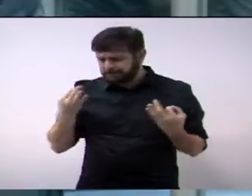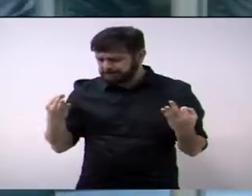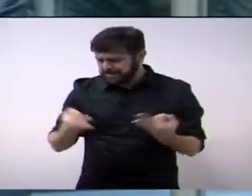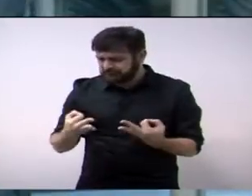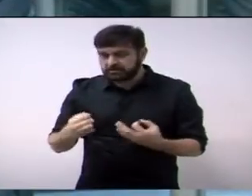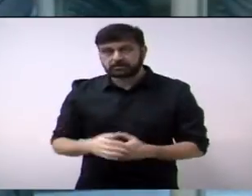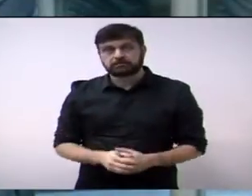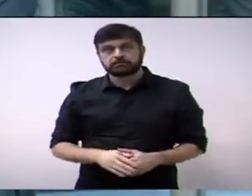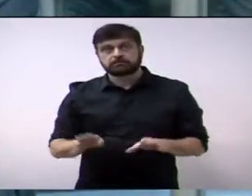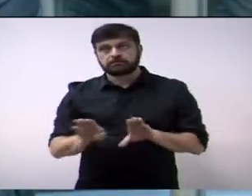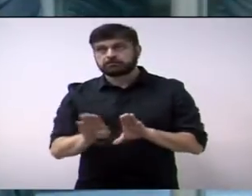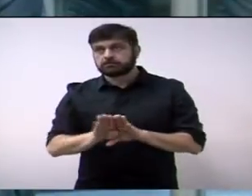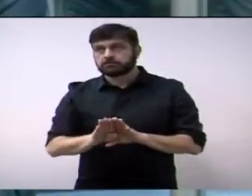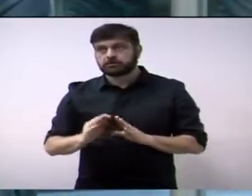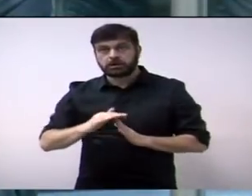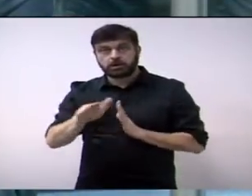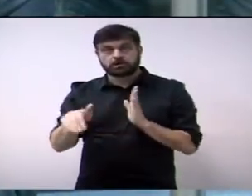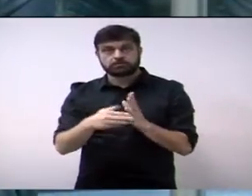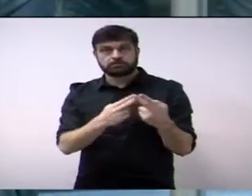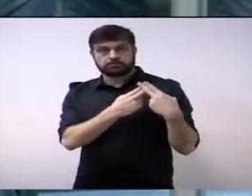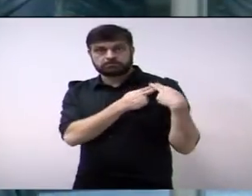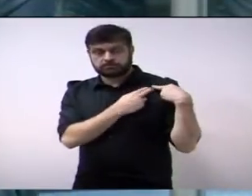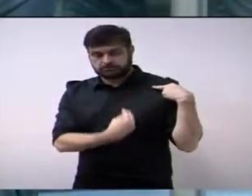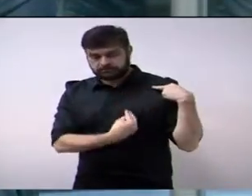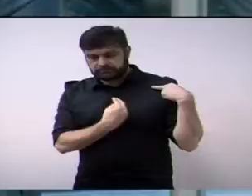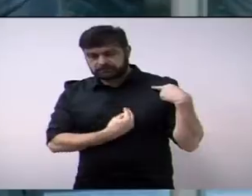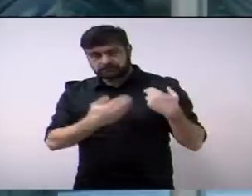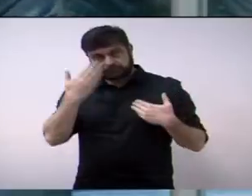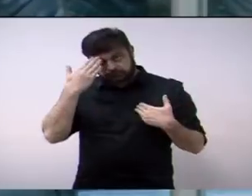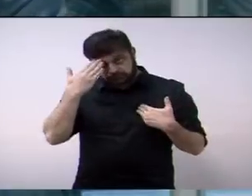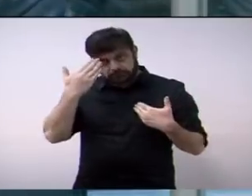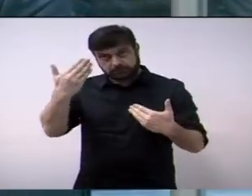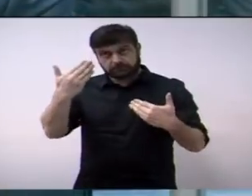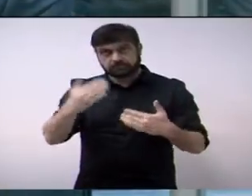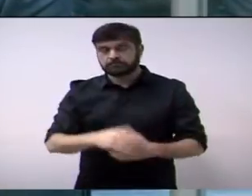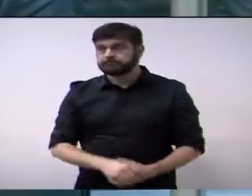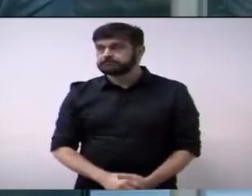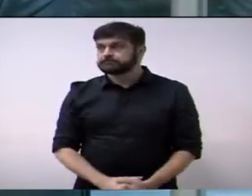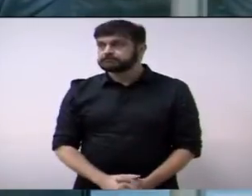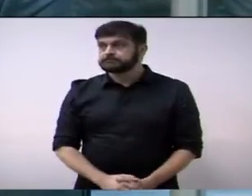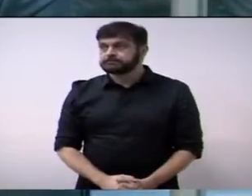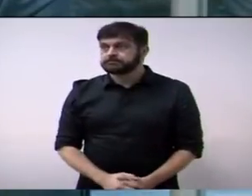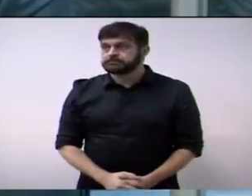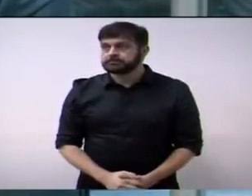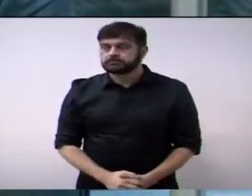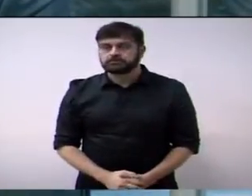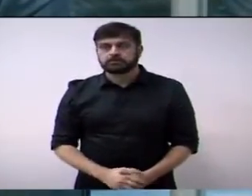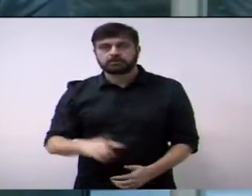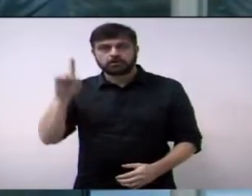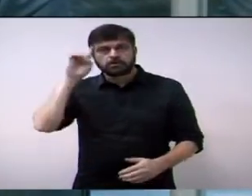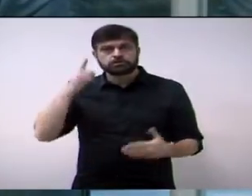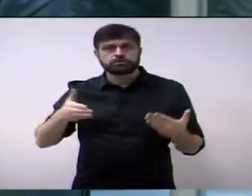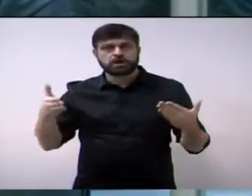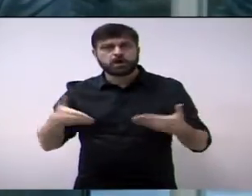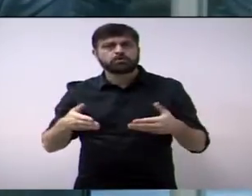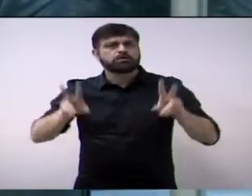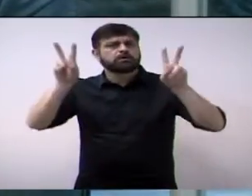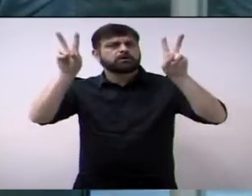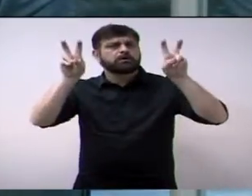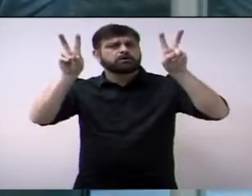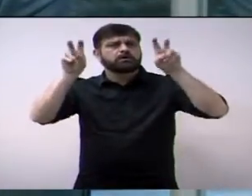Agradecer a presença de todas as autoridades aqui presentes. Bom, no dia de hoje vamos tratar de um